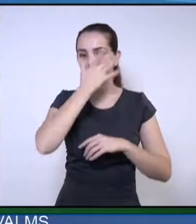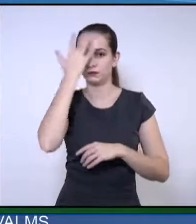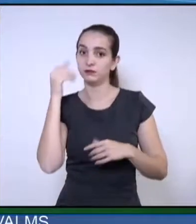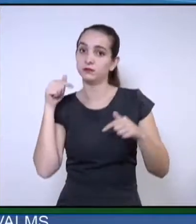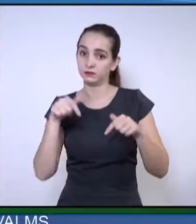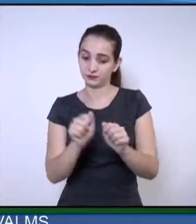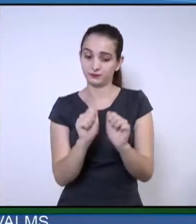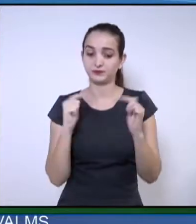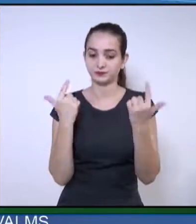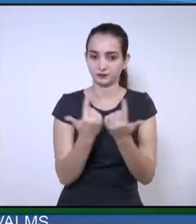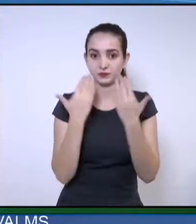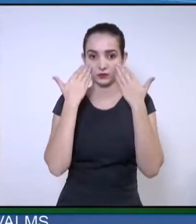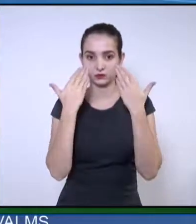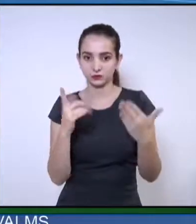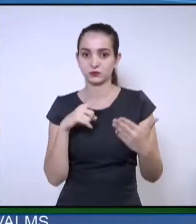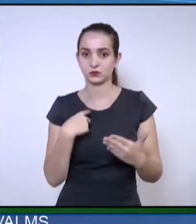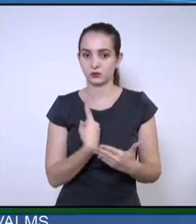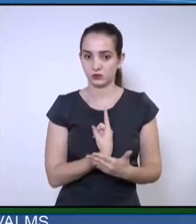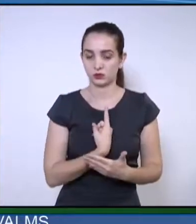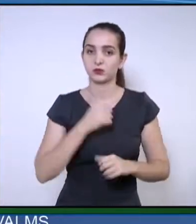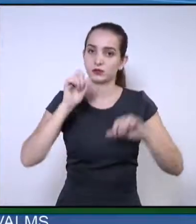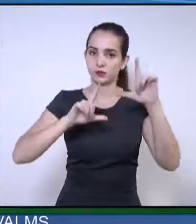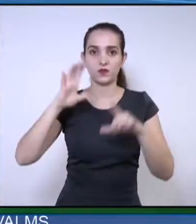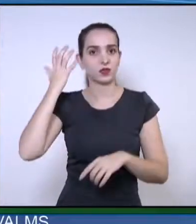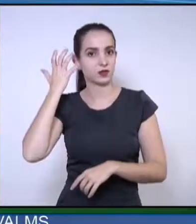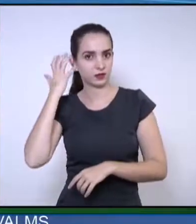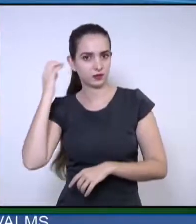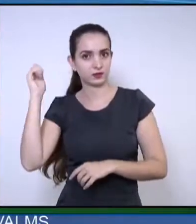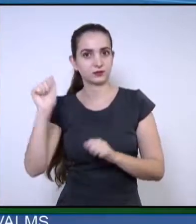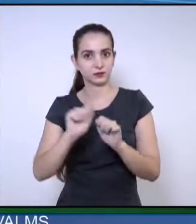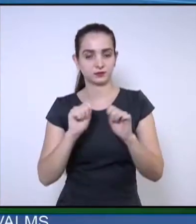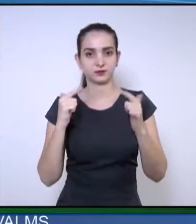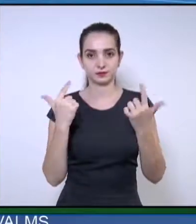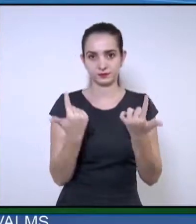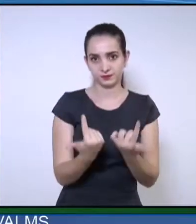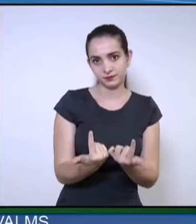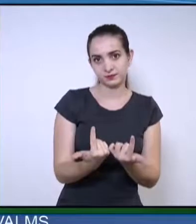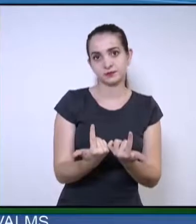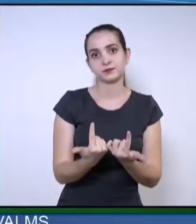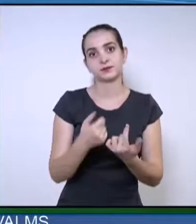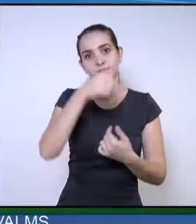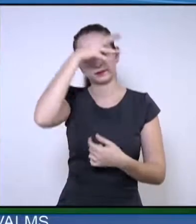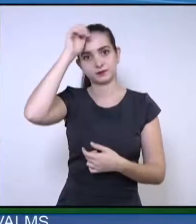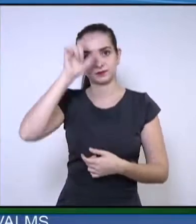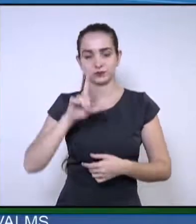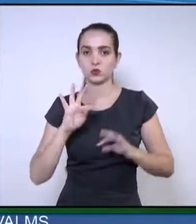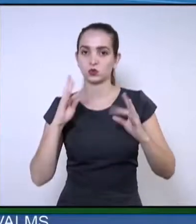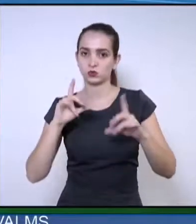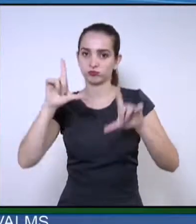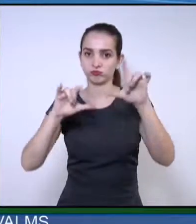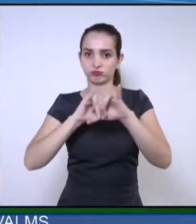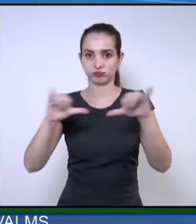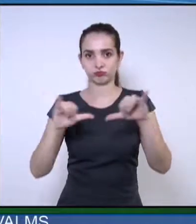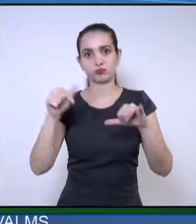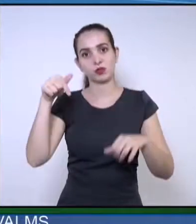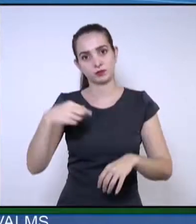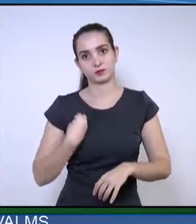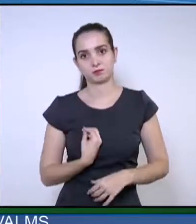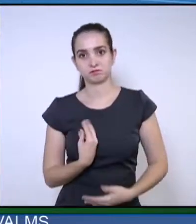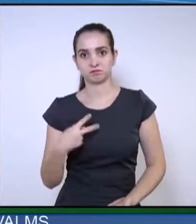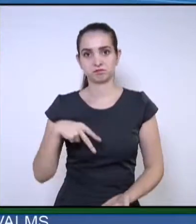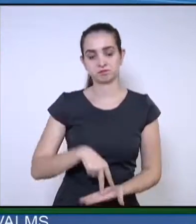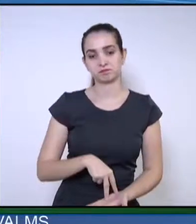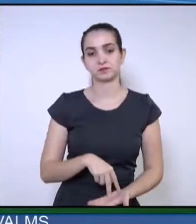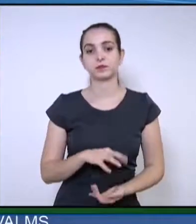casa, público que nos assiste, nos ouve pela TV e rádio, Assembleia, toda a imprensa aqui presente, senhor presidente.